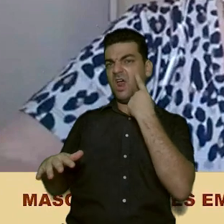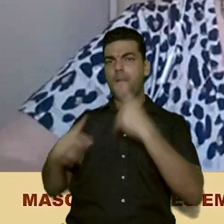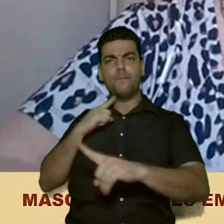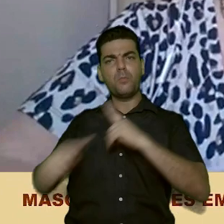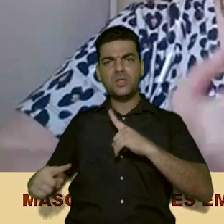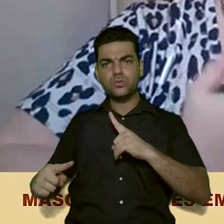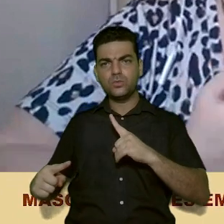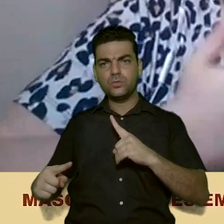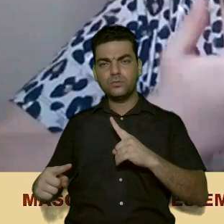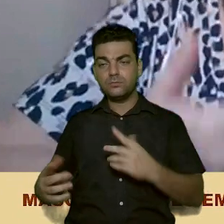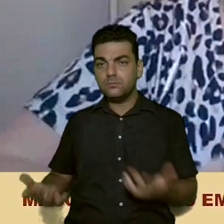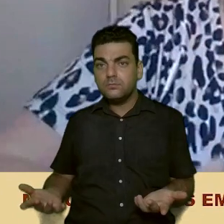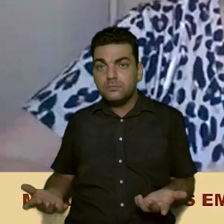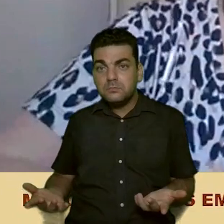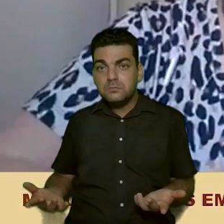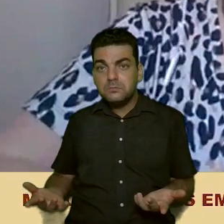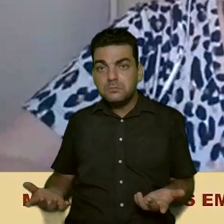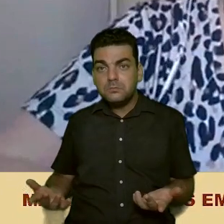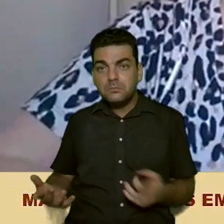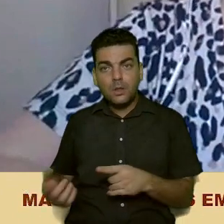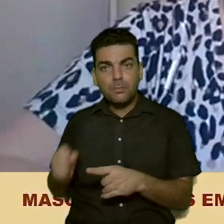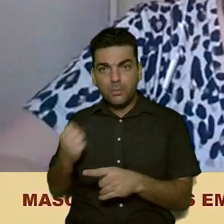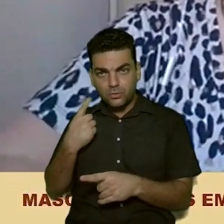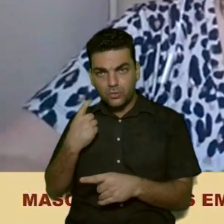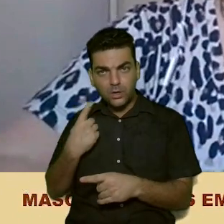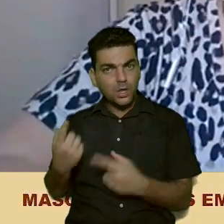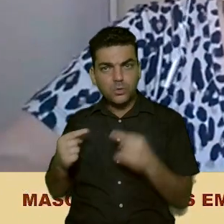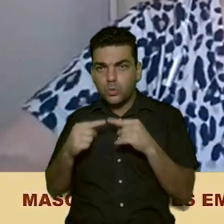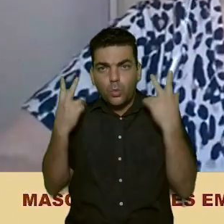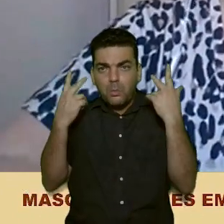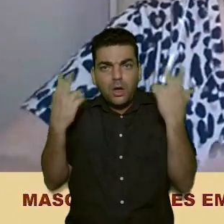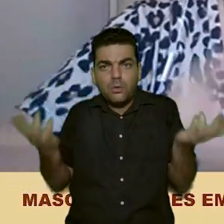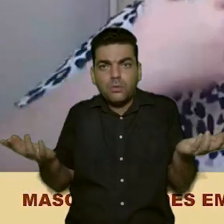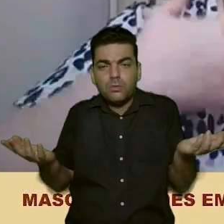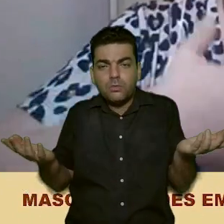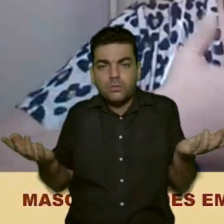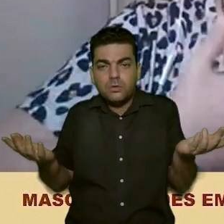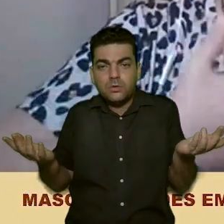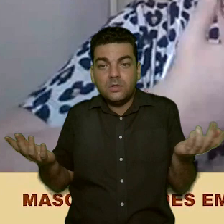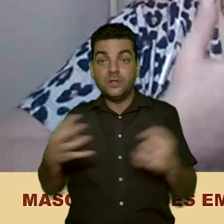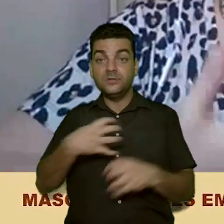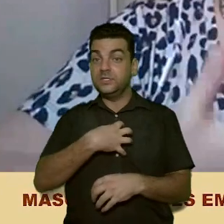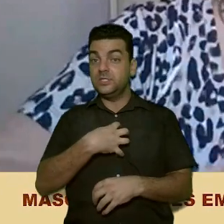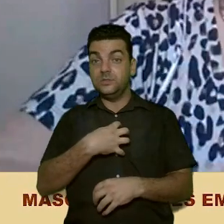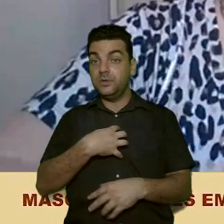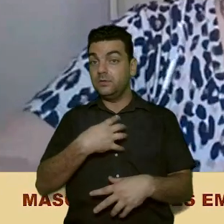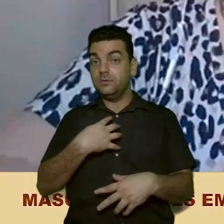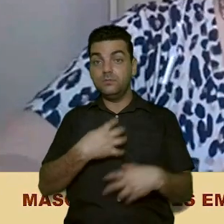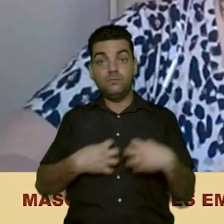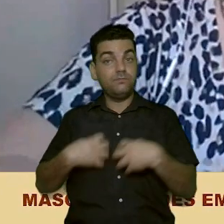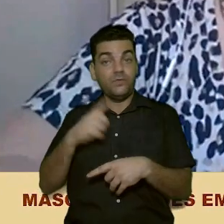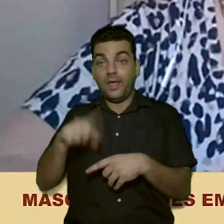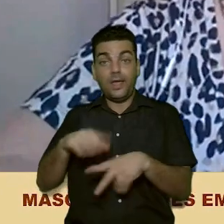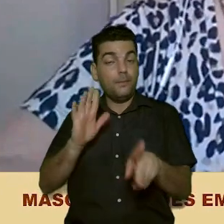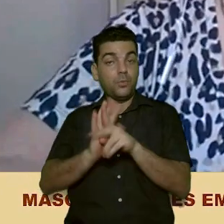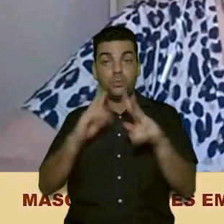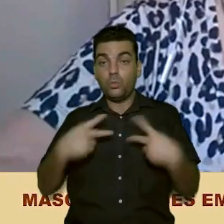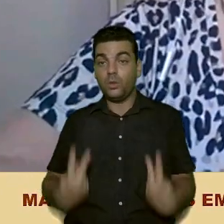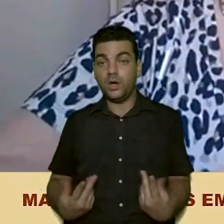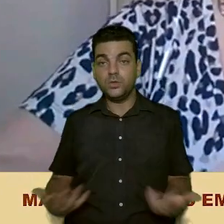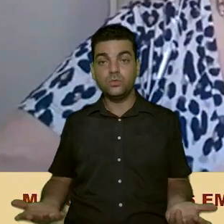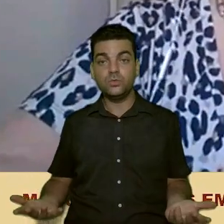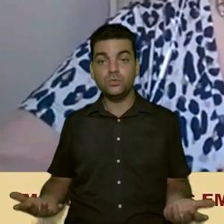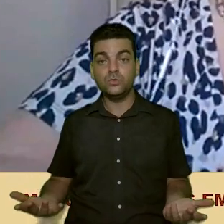chorar, sendo que o choro faz parte da composição humana, o sentimento nos define como pessoas, né?